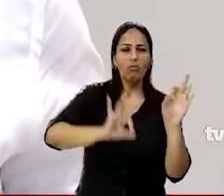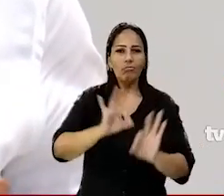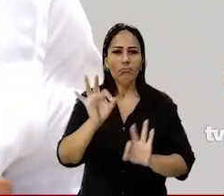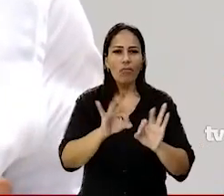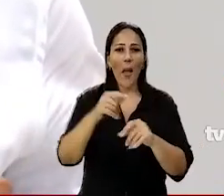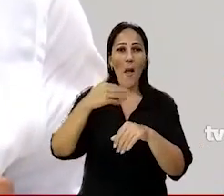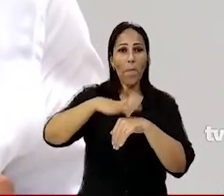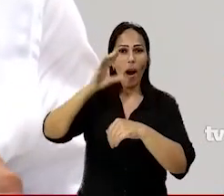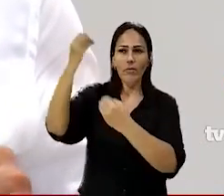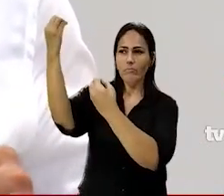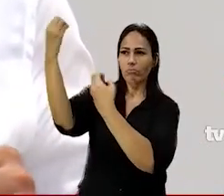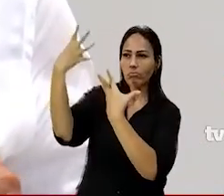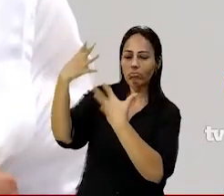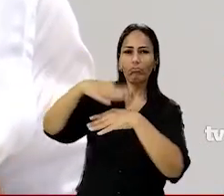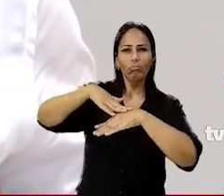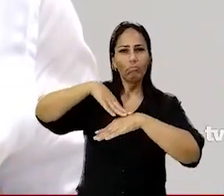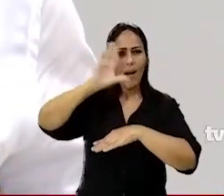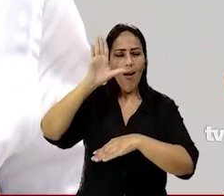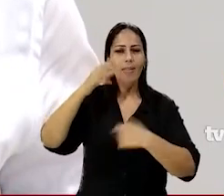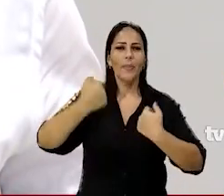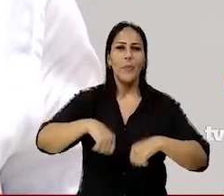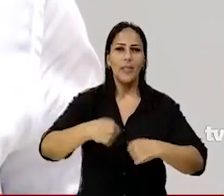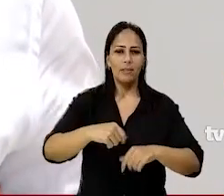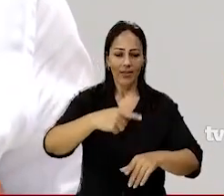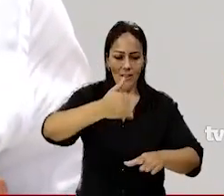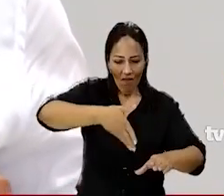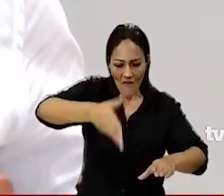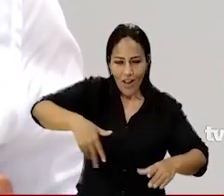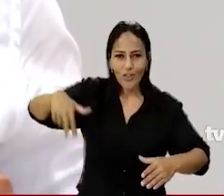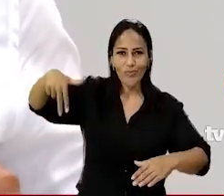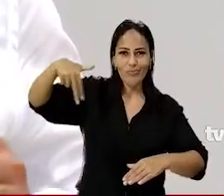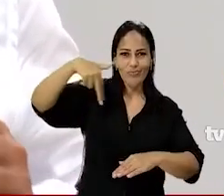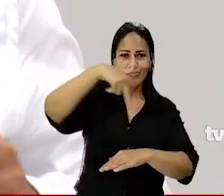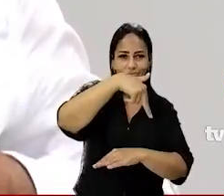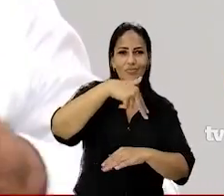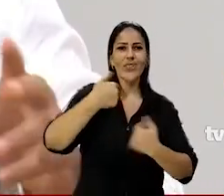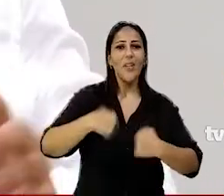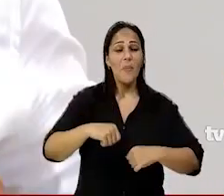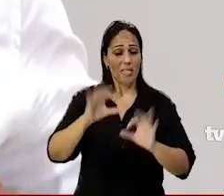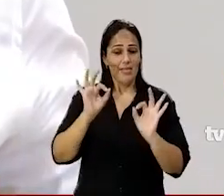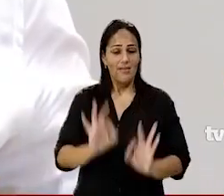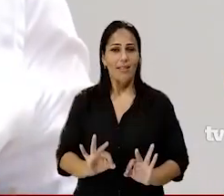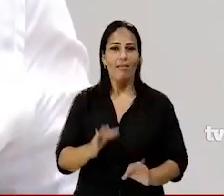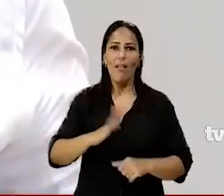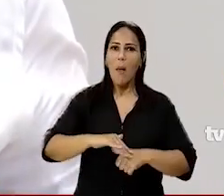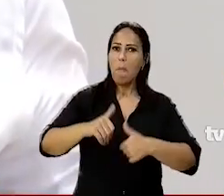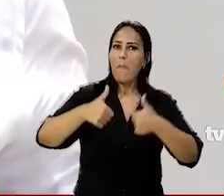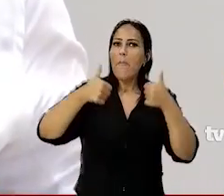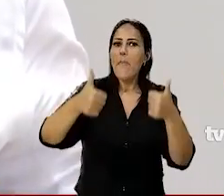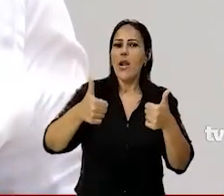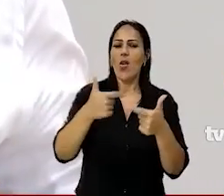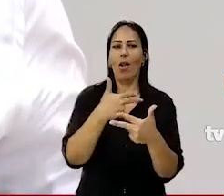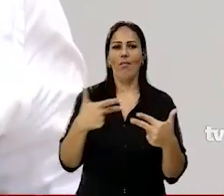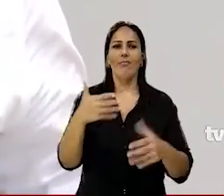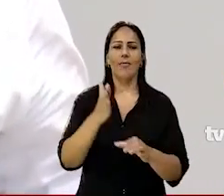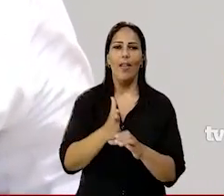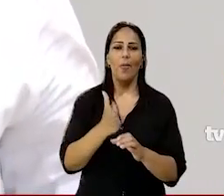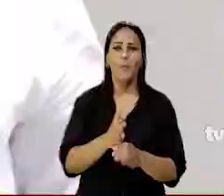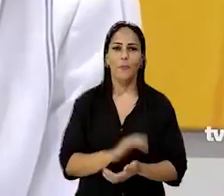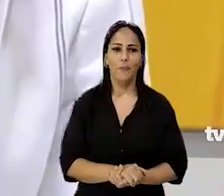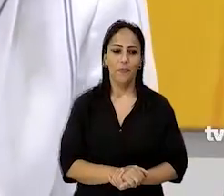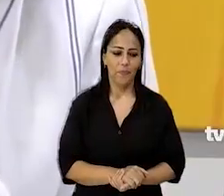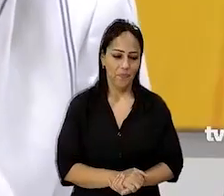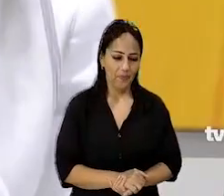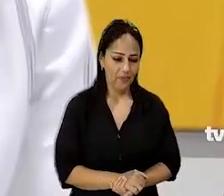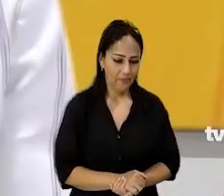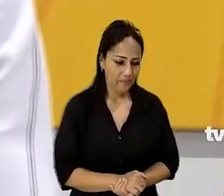de semáforo, de sinalizações, faixas de pedestres, para que possa, sim, de fato, melhorar a locomoção de Caicó.